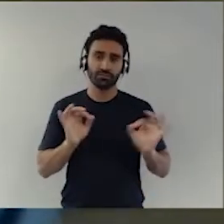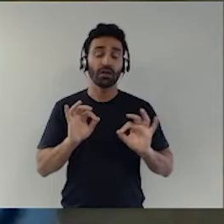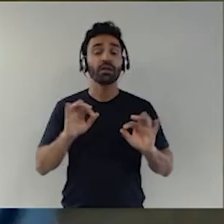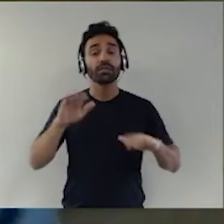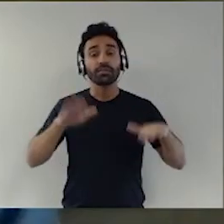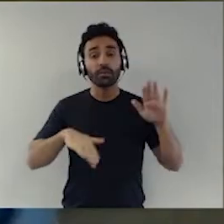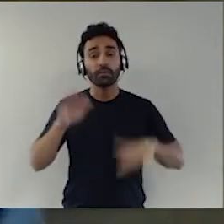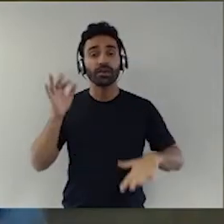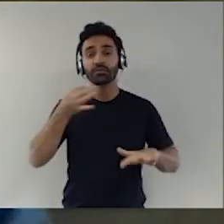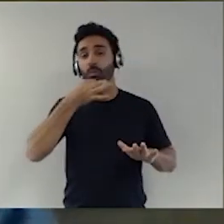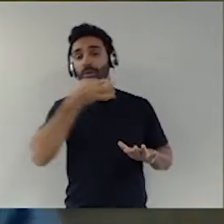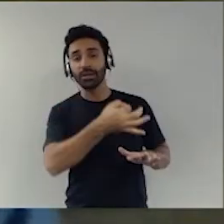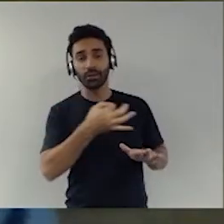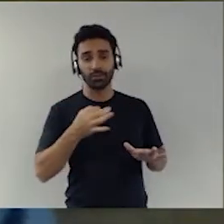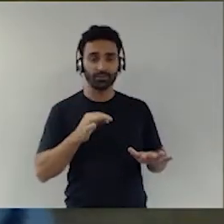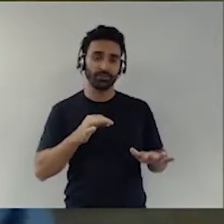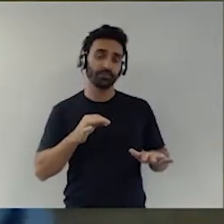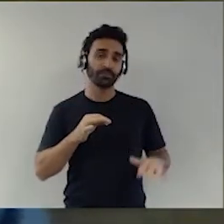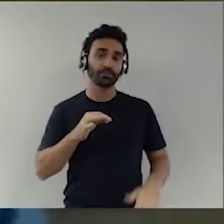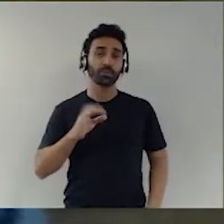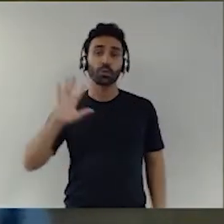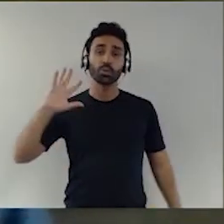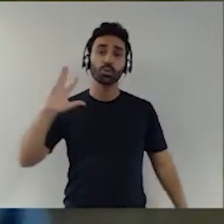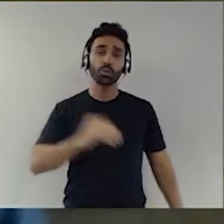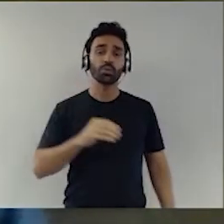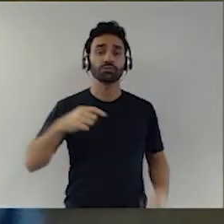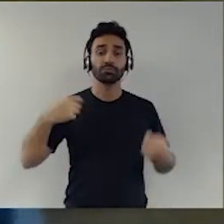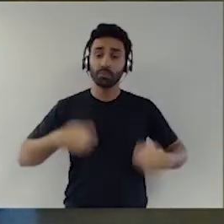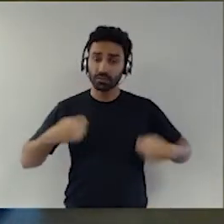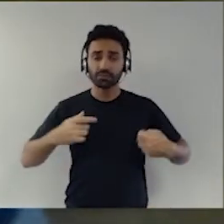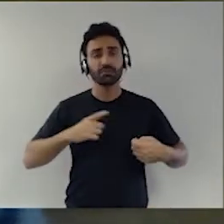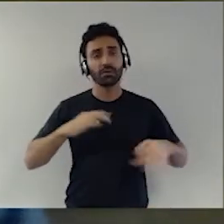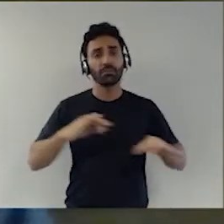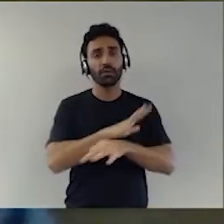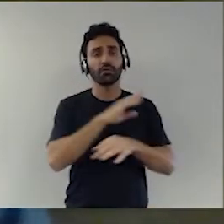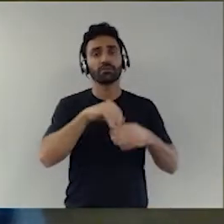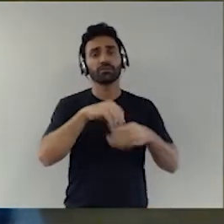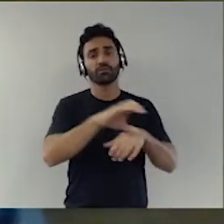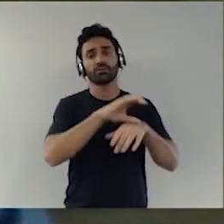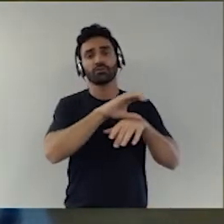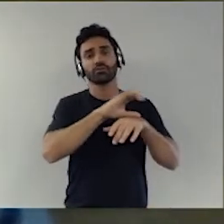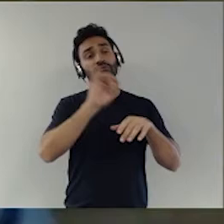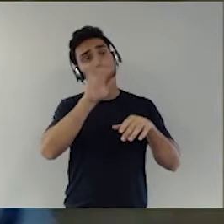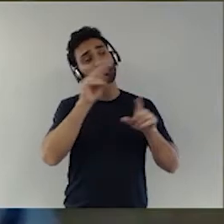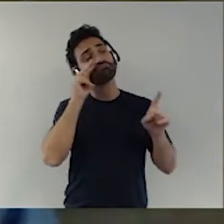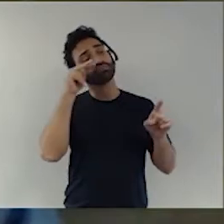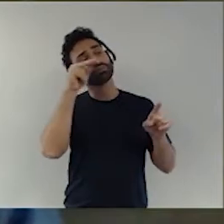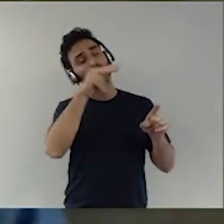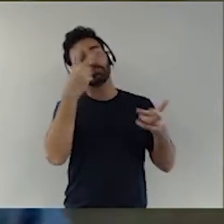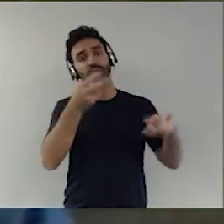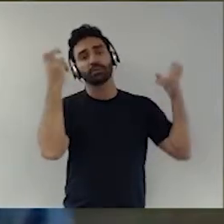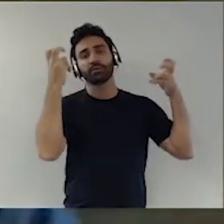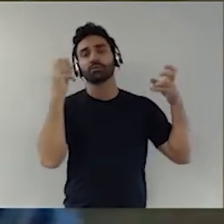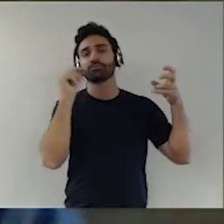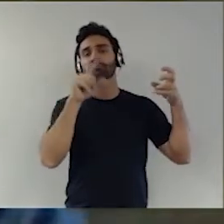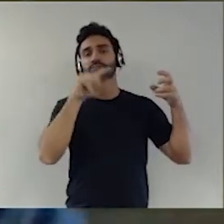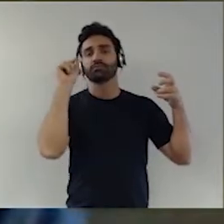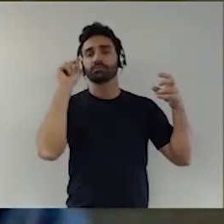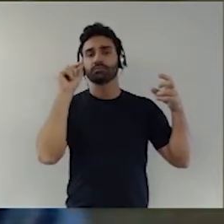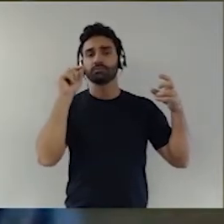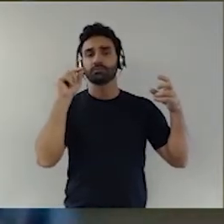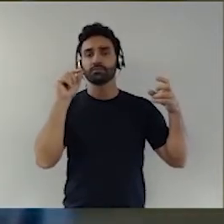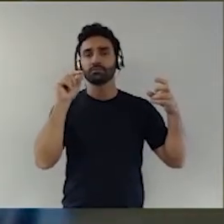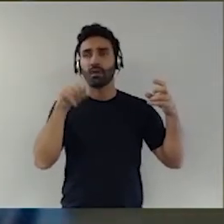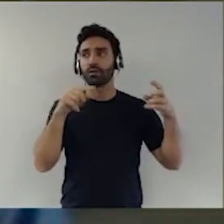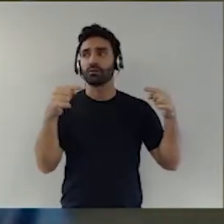interpretativo. Né? Tudo que nós precisarmos está lá na Constituição, basta que nós tenhamos o olhar